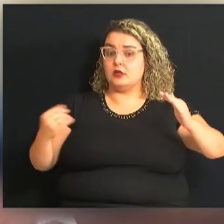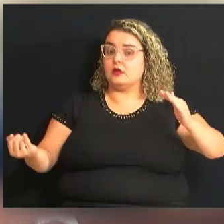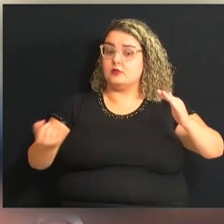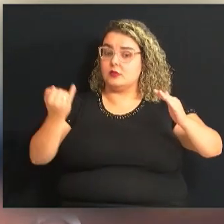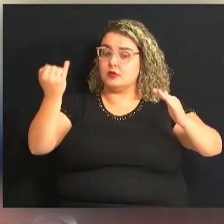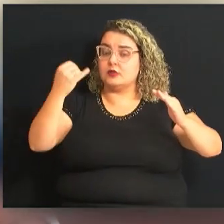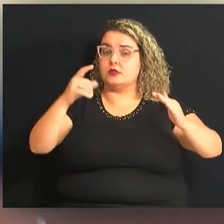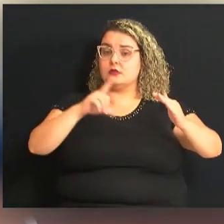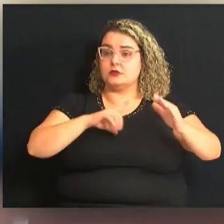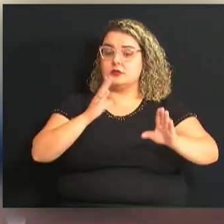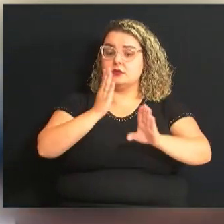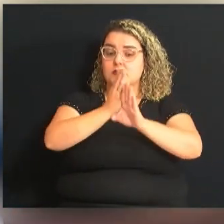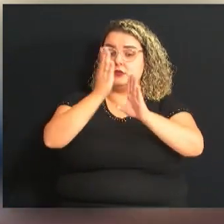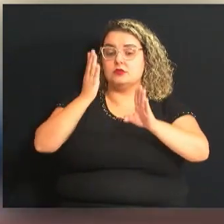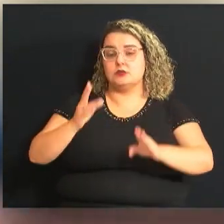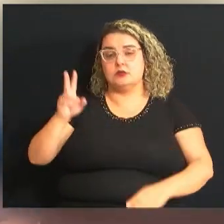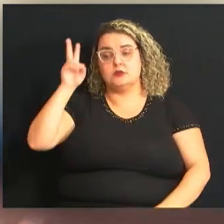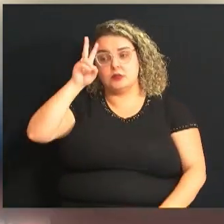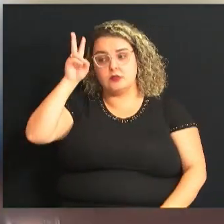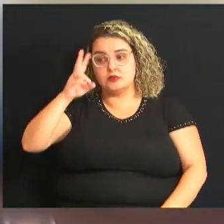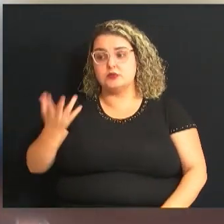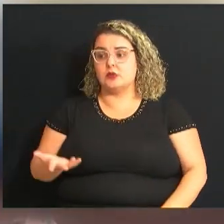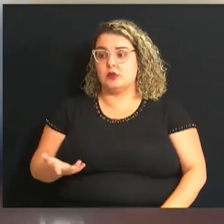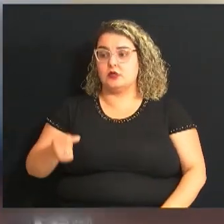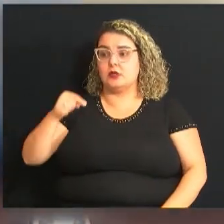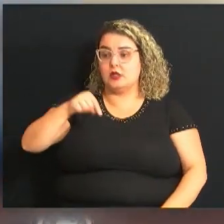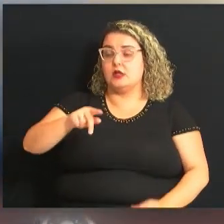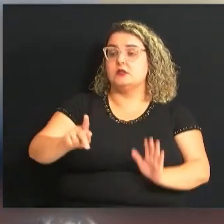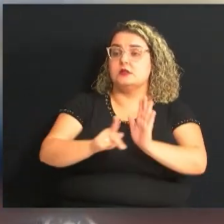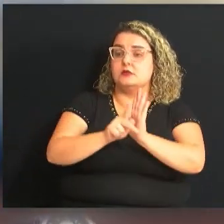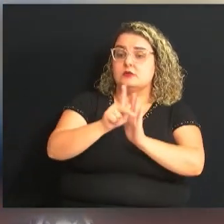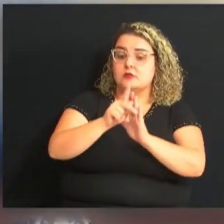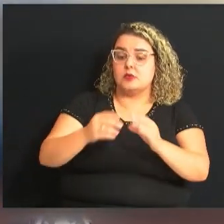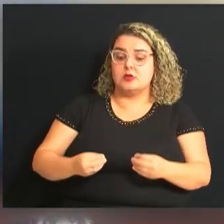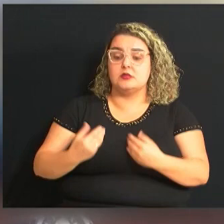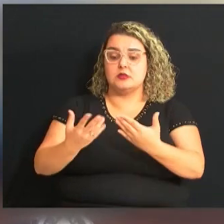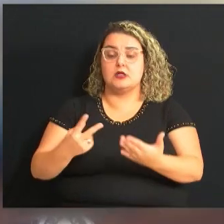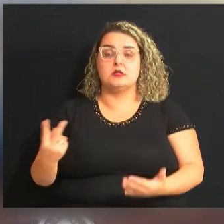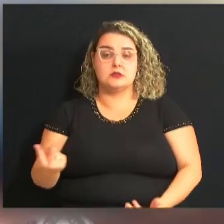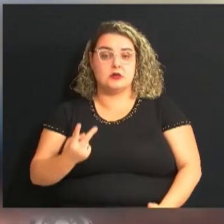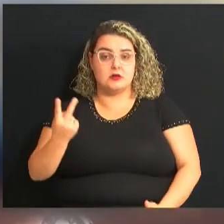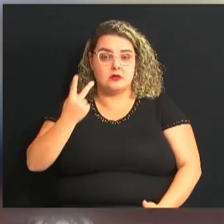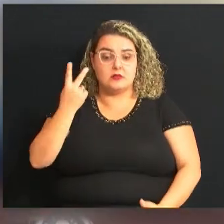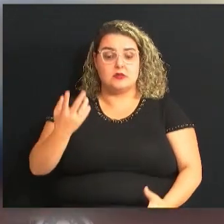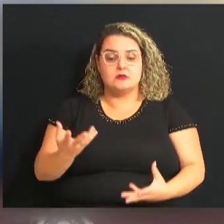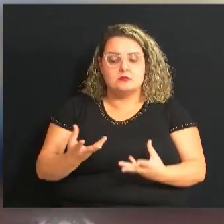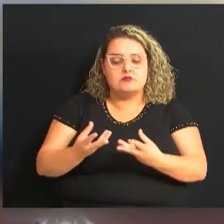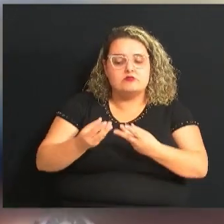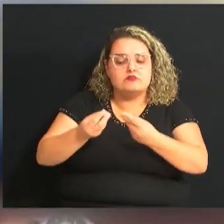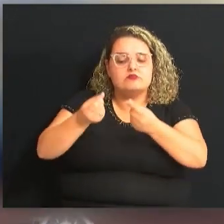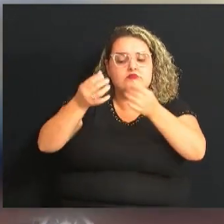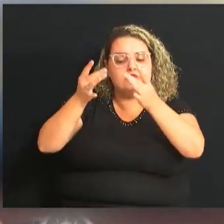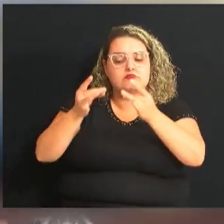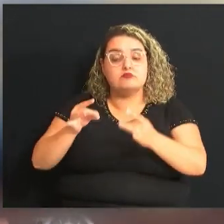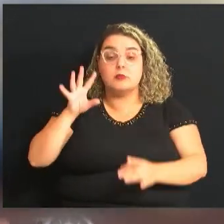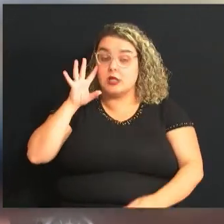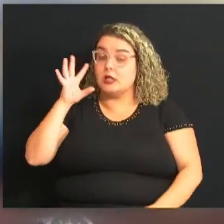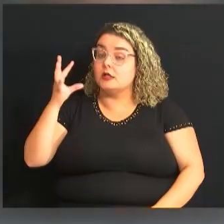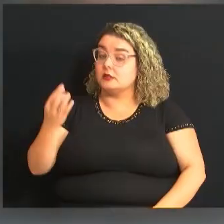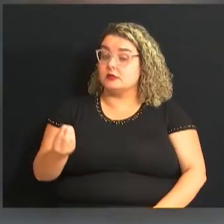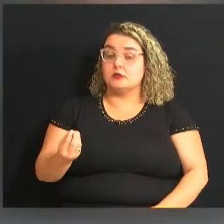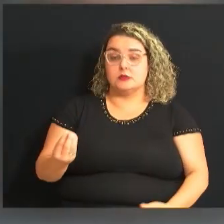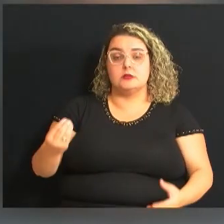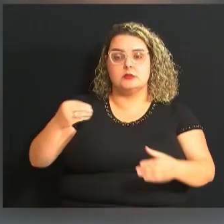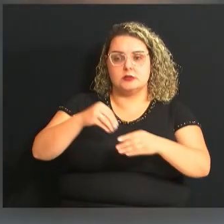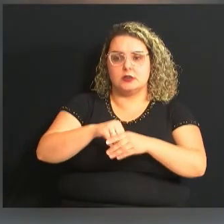identificação histórica. Então, esse projeto, ele traz essa valorização, essa riqueza de conhecimento dentro do nosso